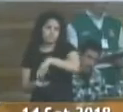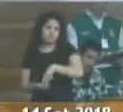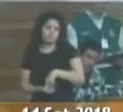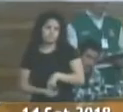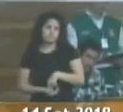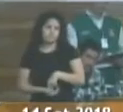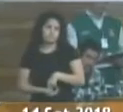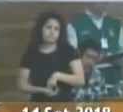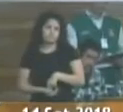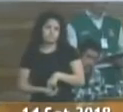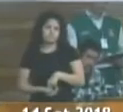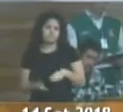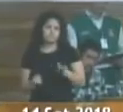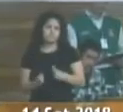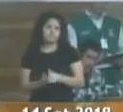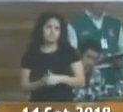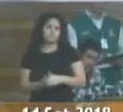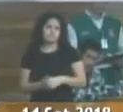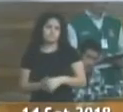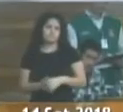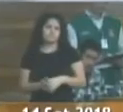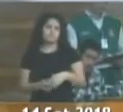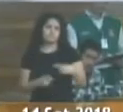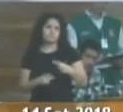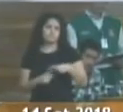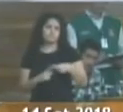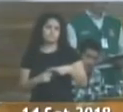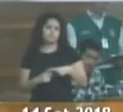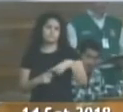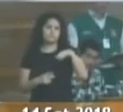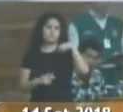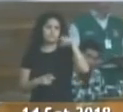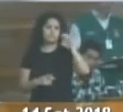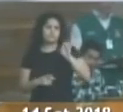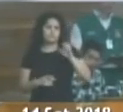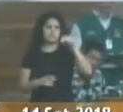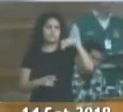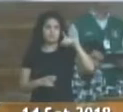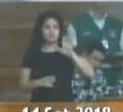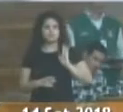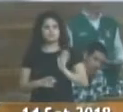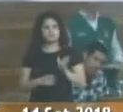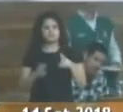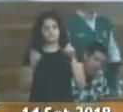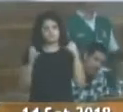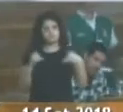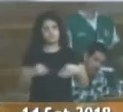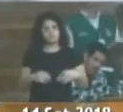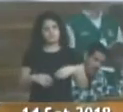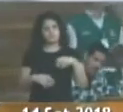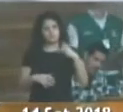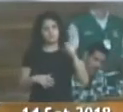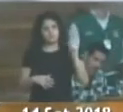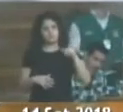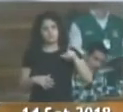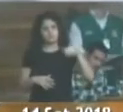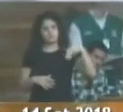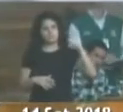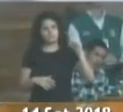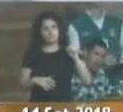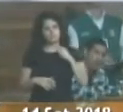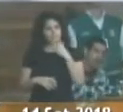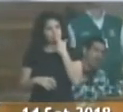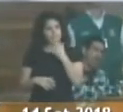em algum curto período. Porque o da Enel, né, a resposta já foi esclarecedora, que para Palmas não parece que tem